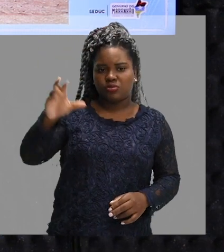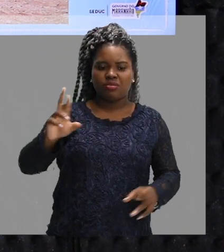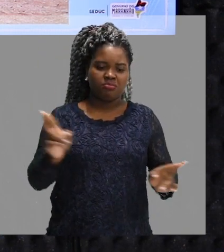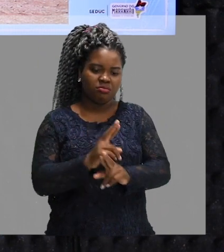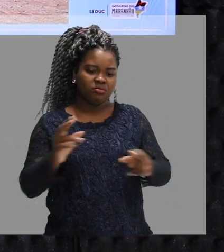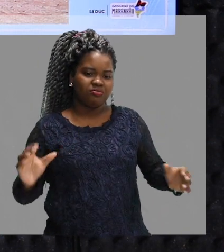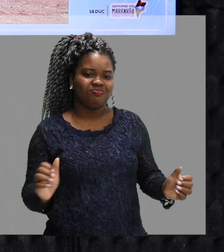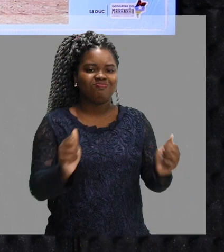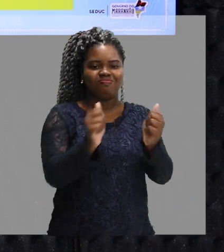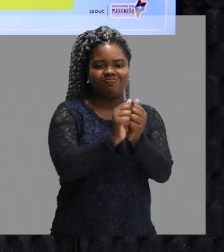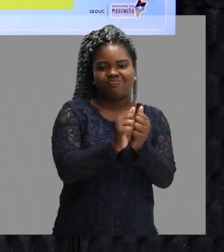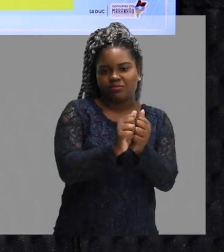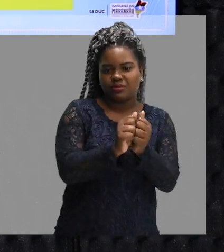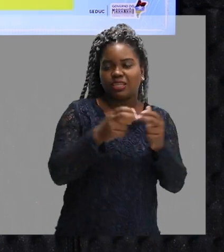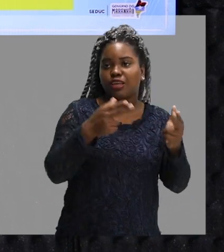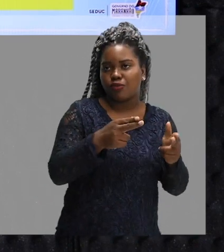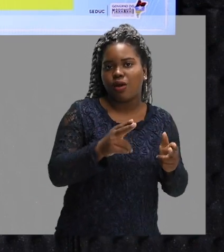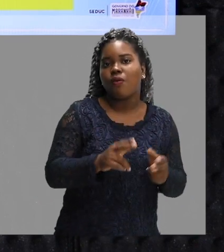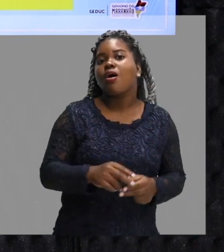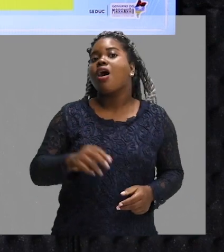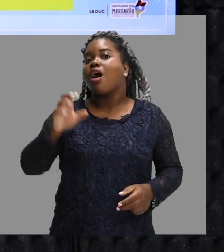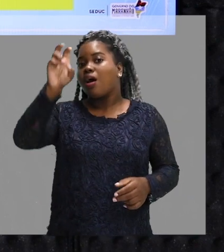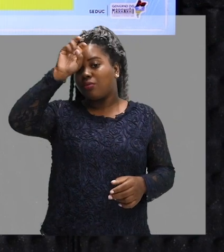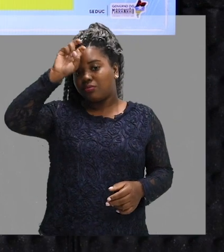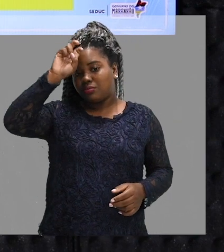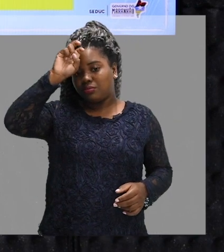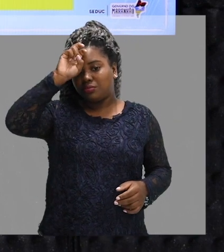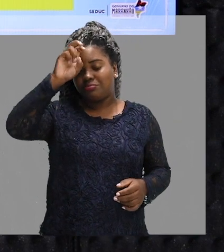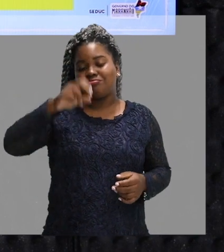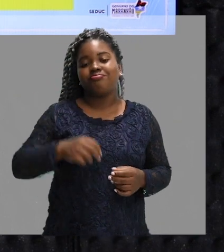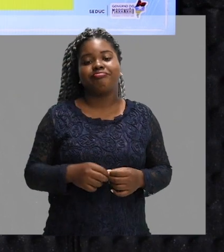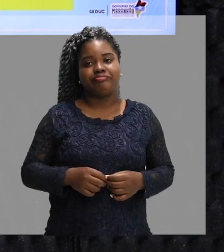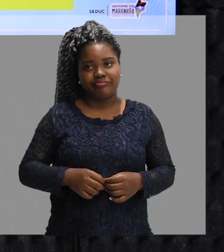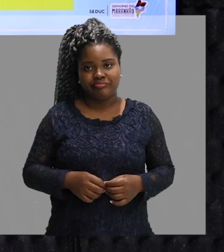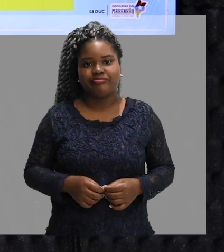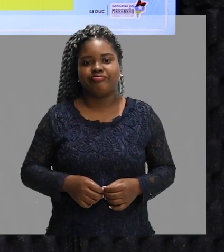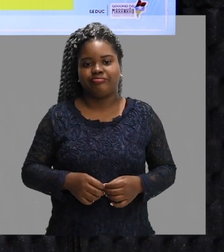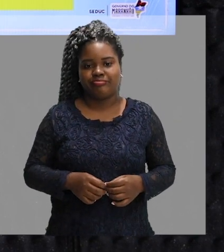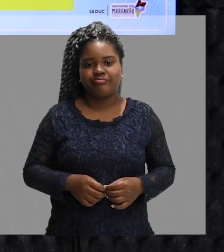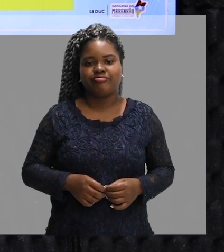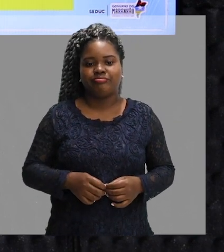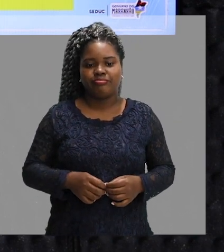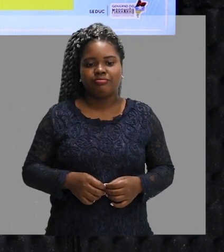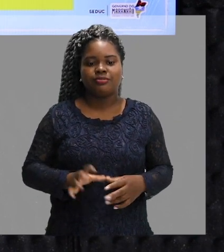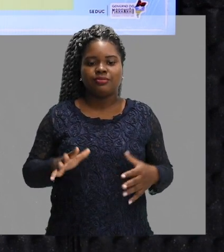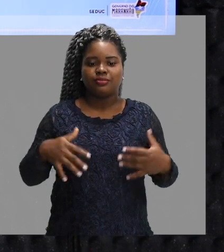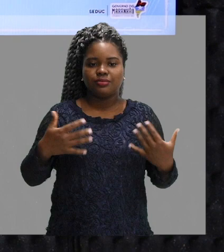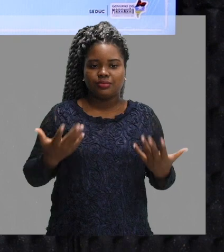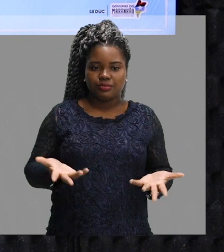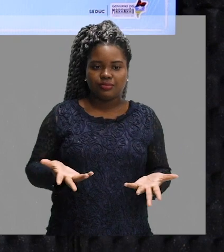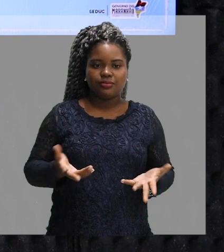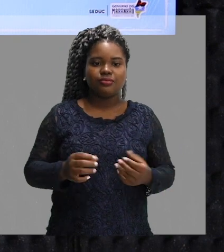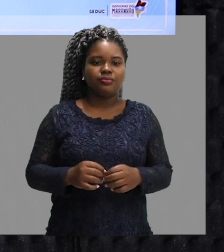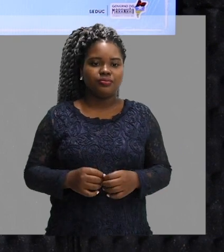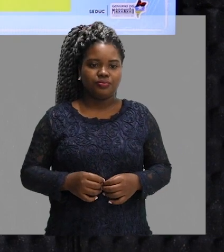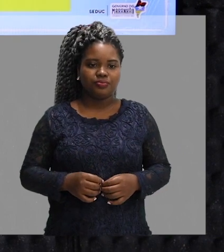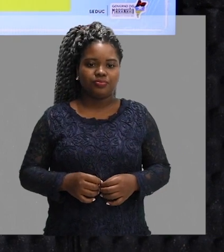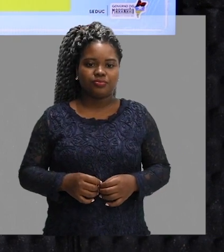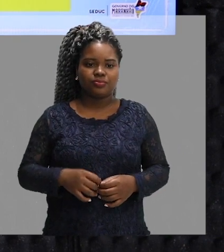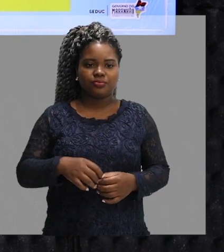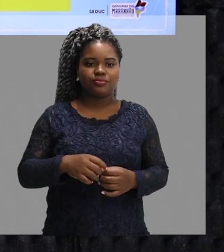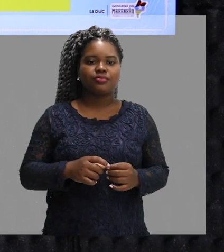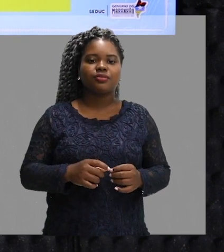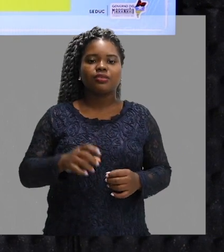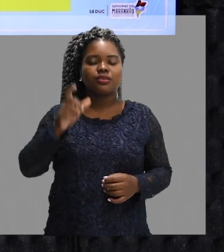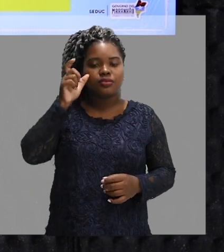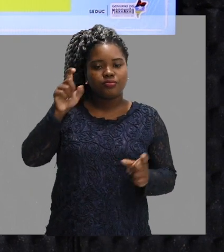assim como existe no Egito Antigo, né? O zigurate talvez seja comum porque ele era sumério e é uma das civilizações que mais se destacou. O que é